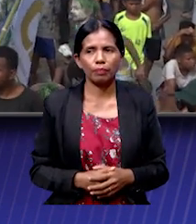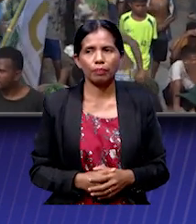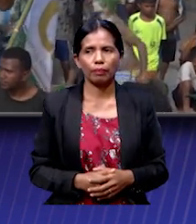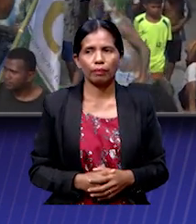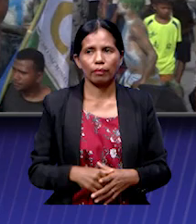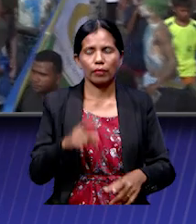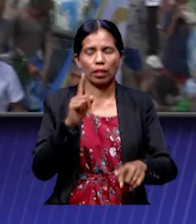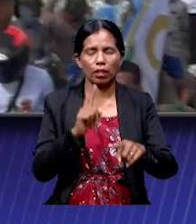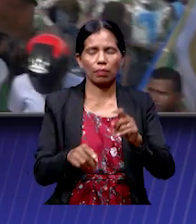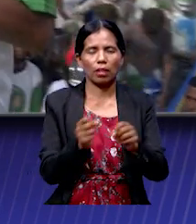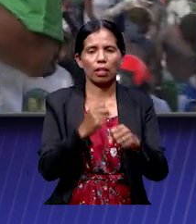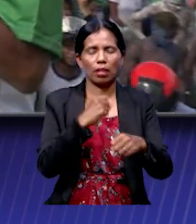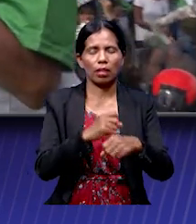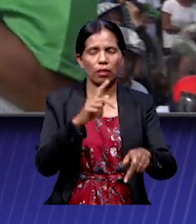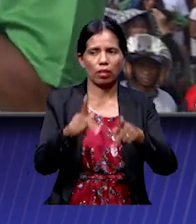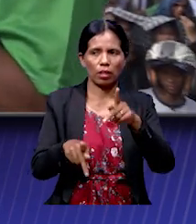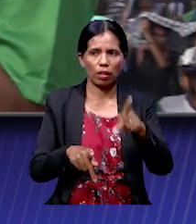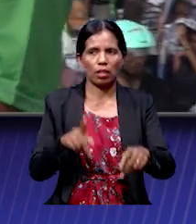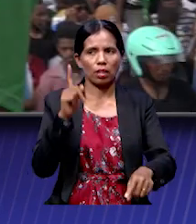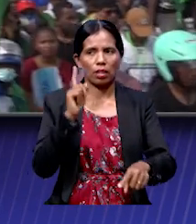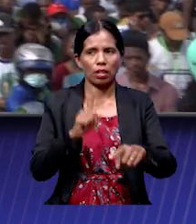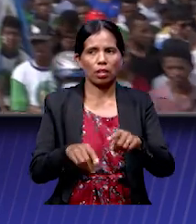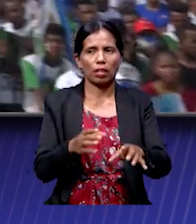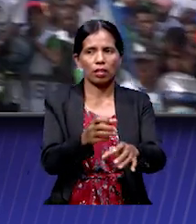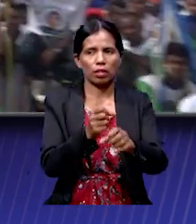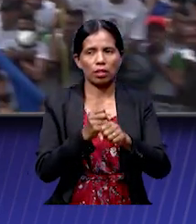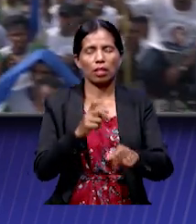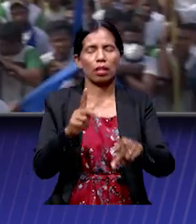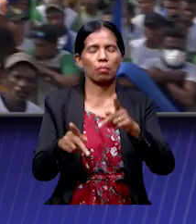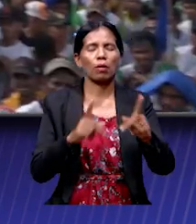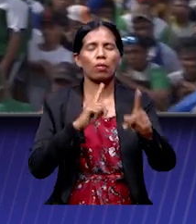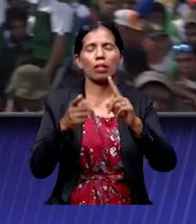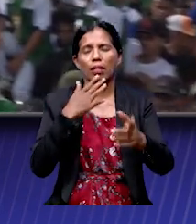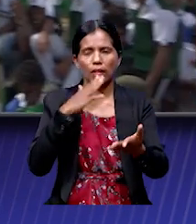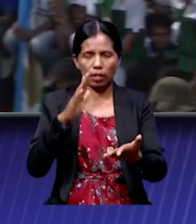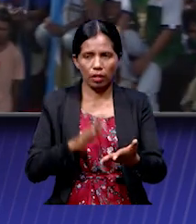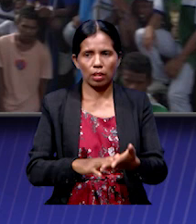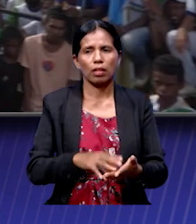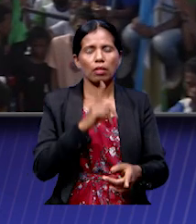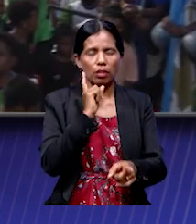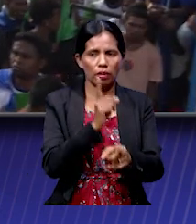Labele provoca ema na Liga Símbolo é minha provocação. Rona!